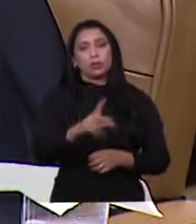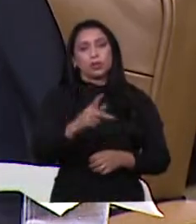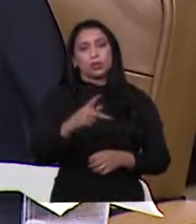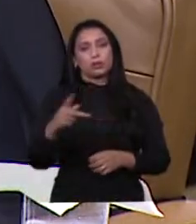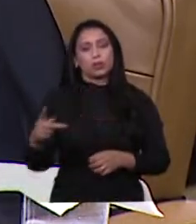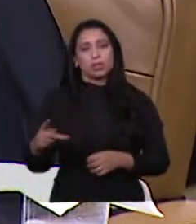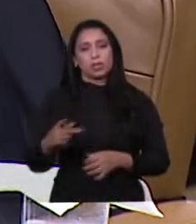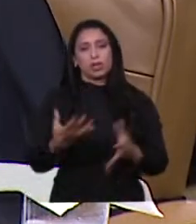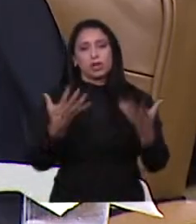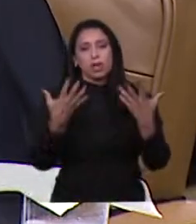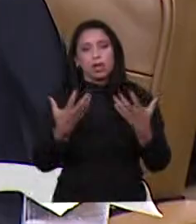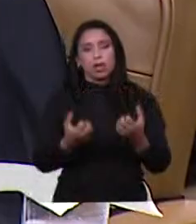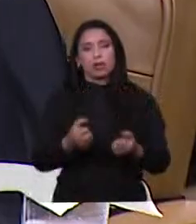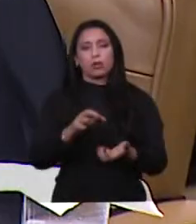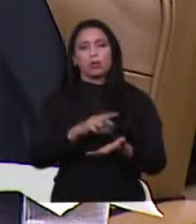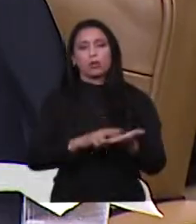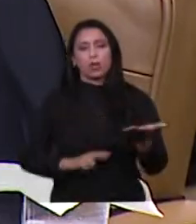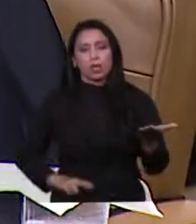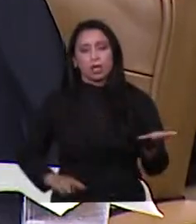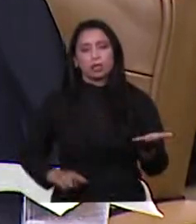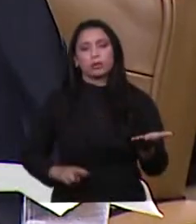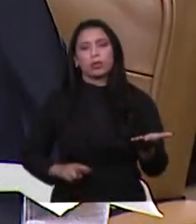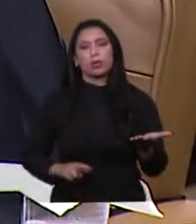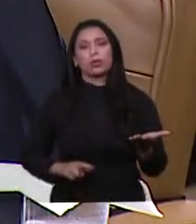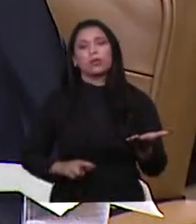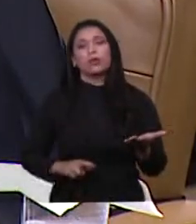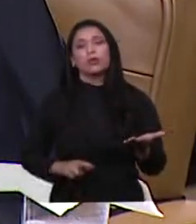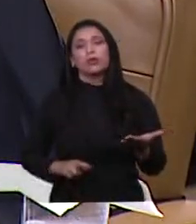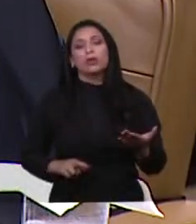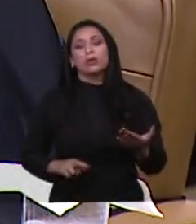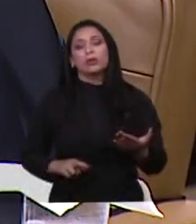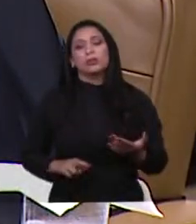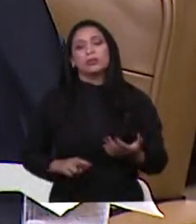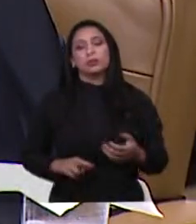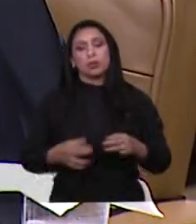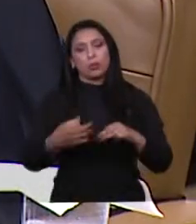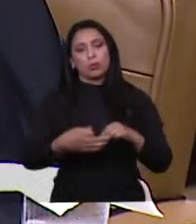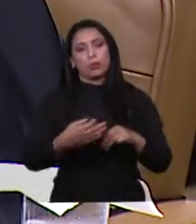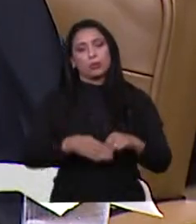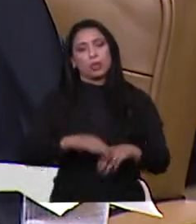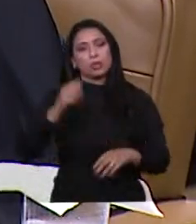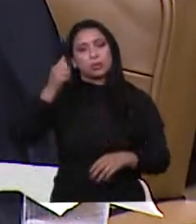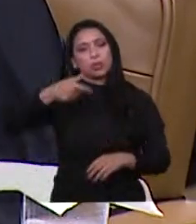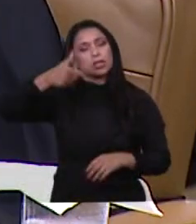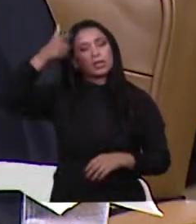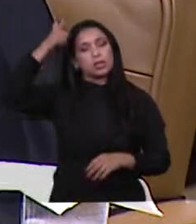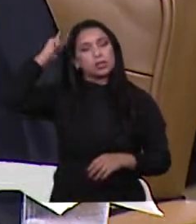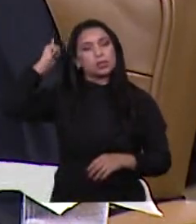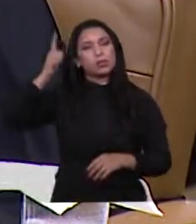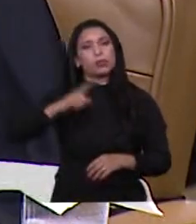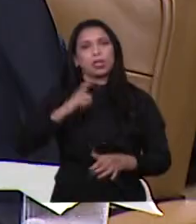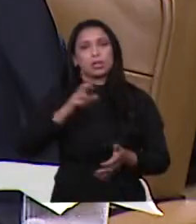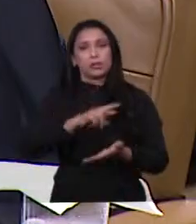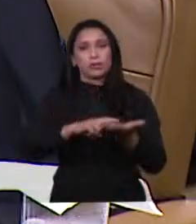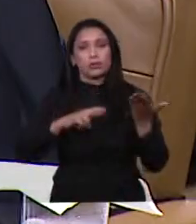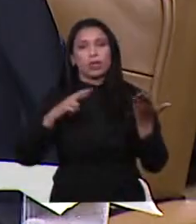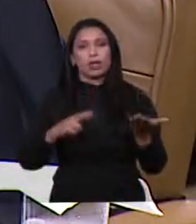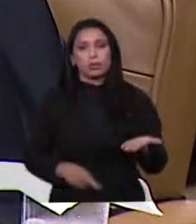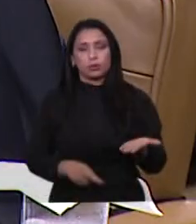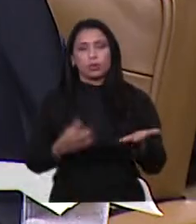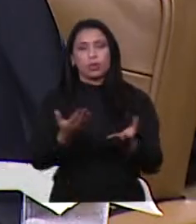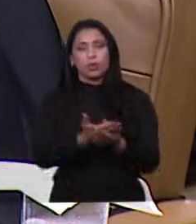o relatório, tal como formulado por sua excelência, o eminente ministro Alexandre Moraes, relator,